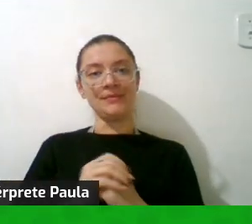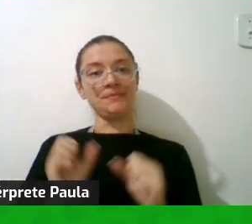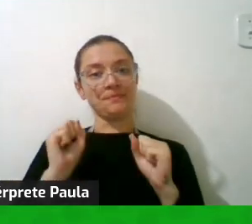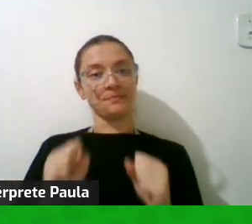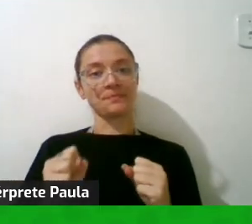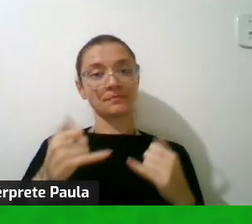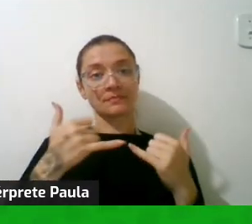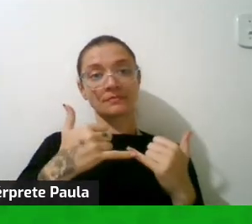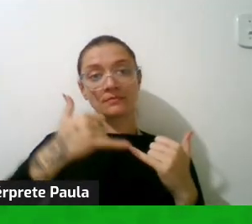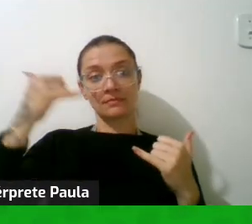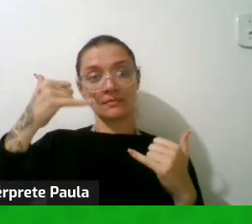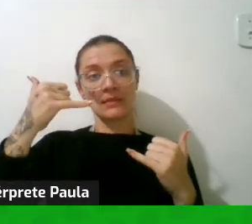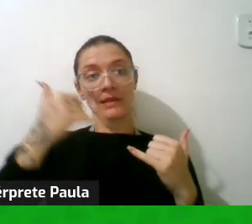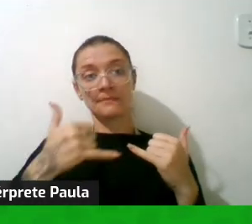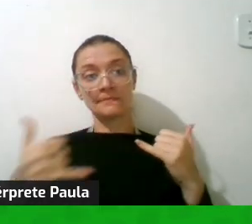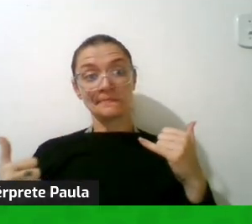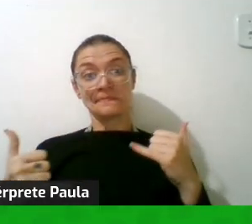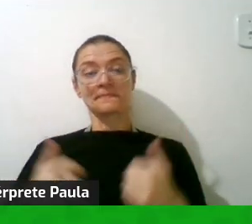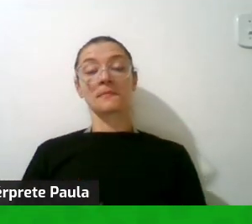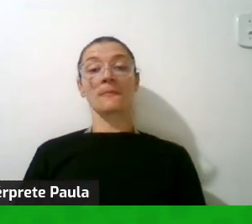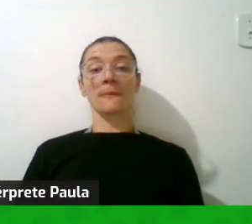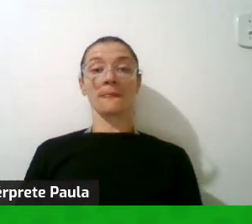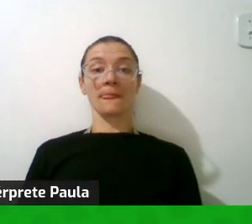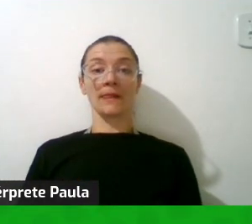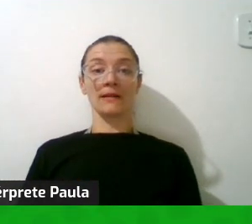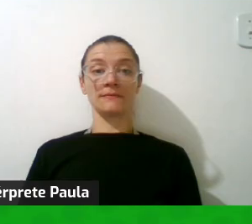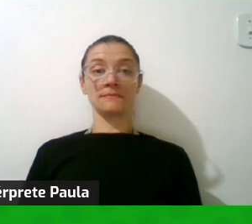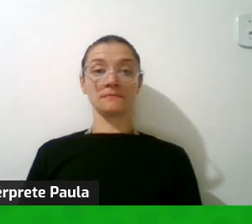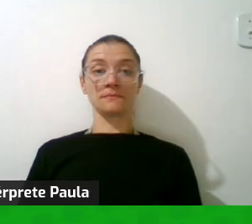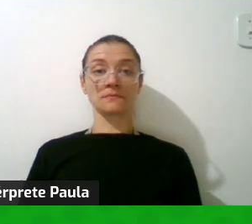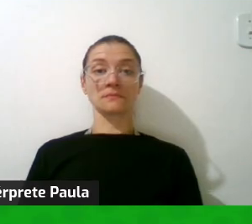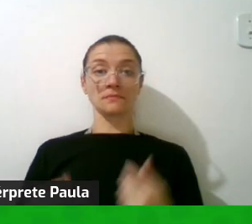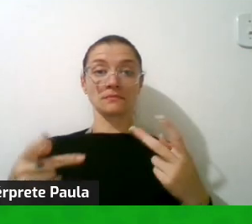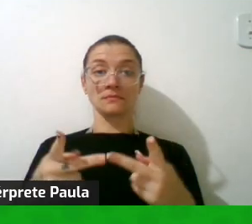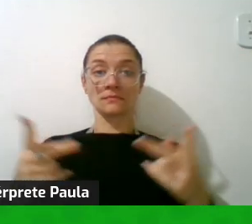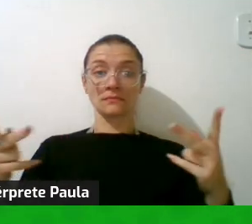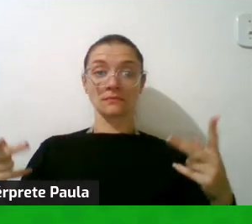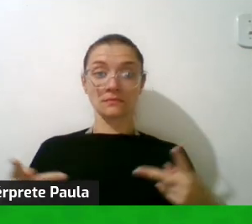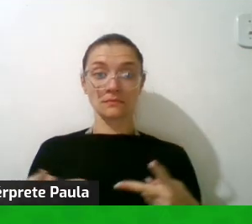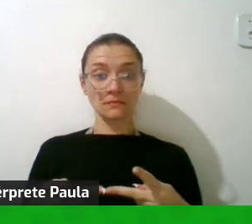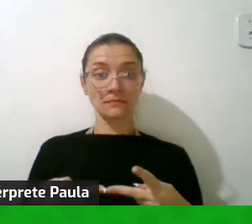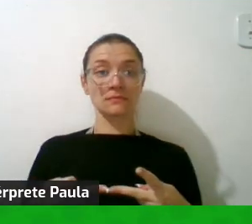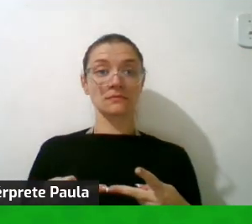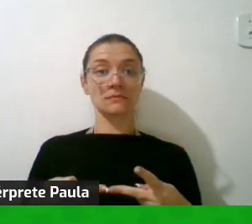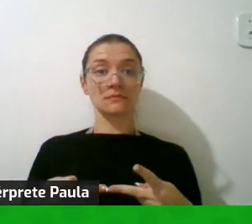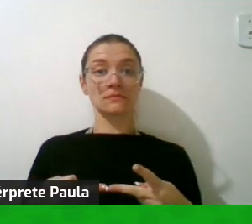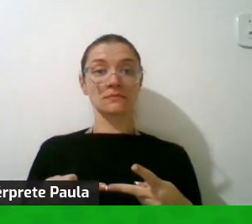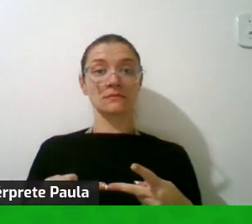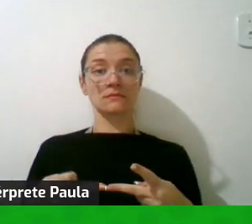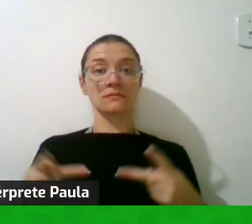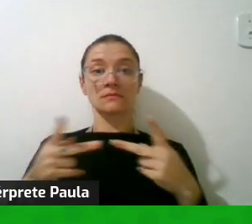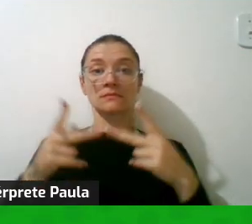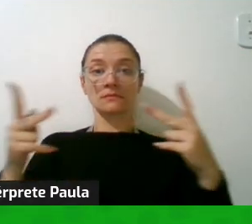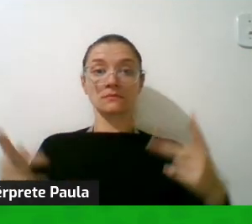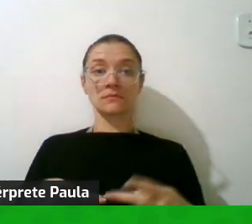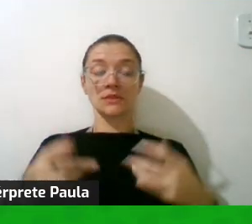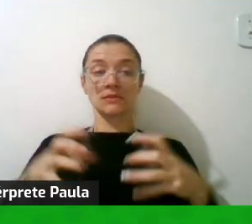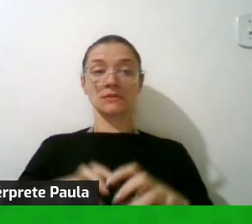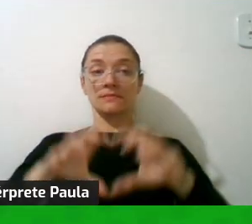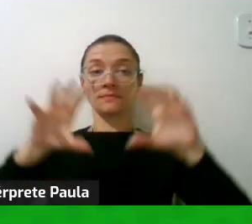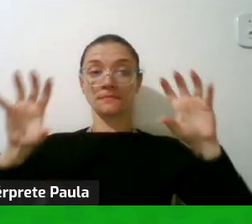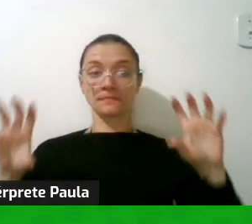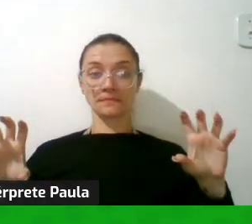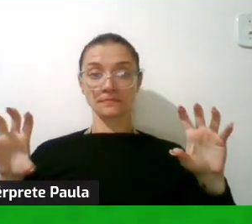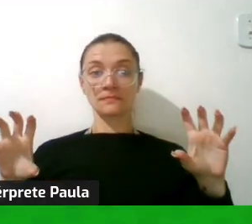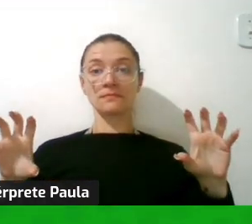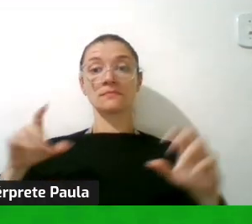tiver mais de um dado, não é o caso. O gráfico em pizza, o gráfico em pizza quebrado aqui. Então ele